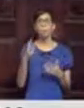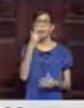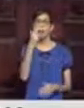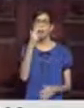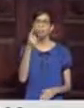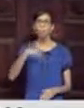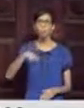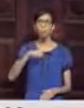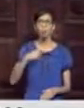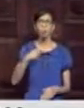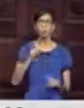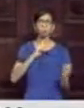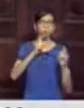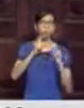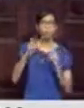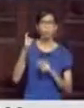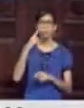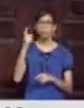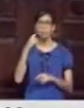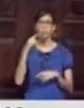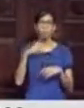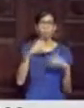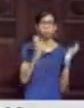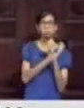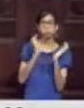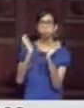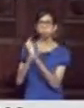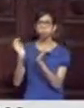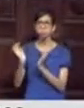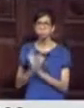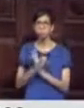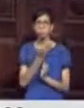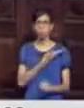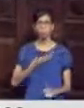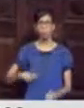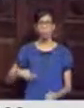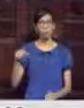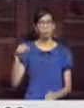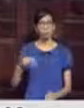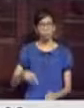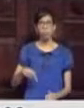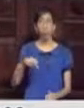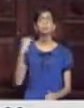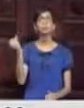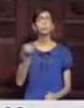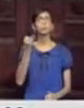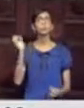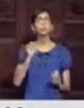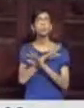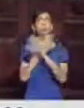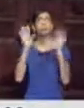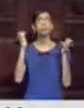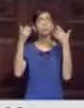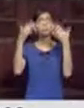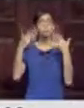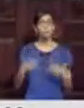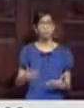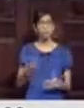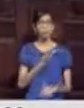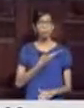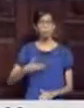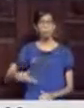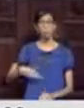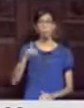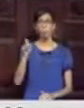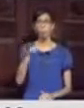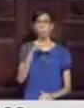que a gente vê hoje entre as facções que apoiam esse governo, é importante que fique claro: Pezão tem